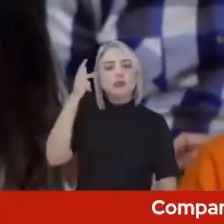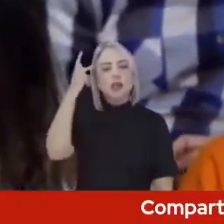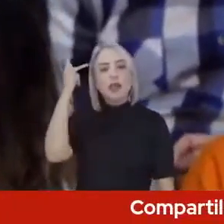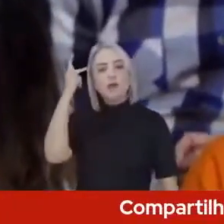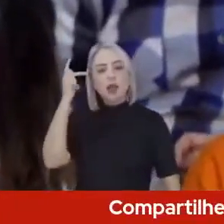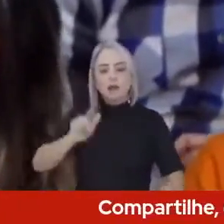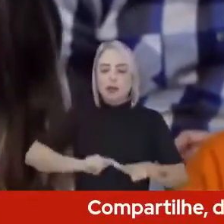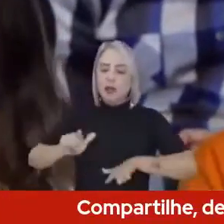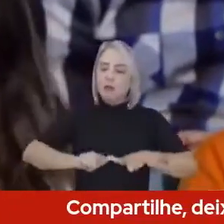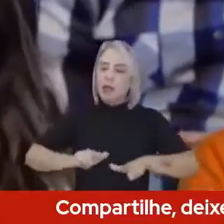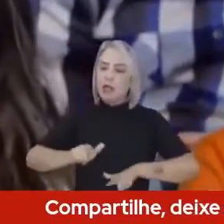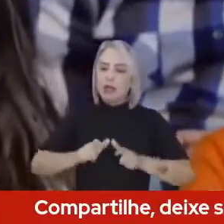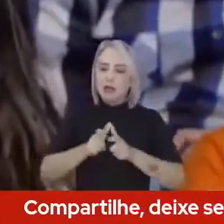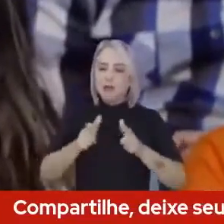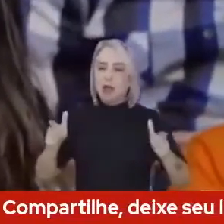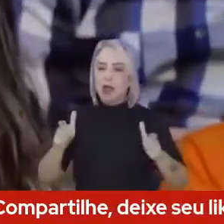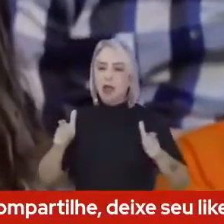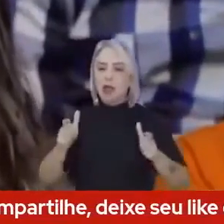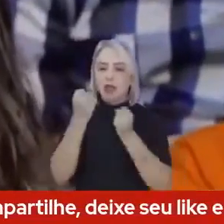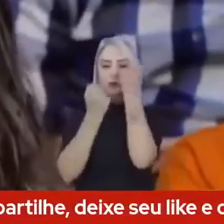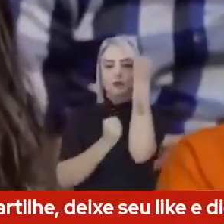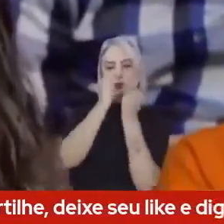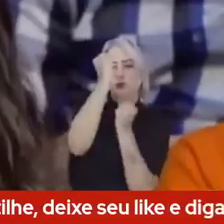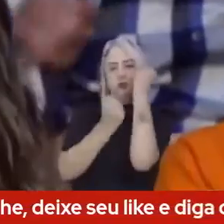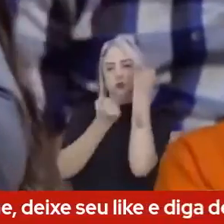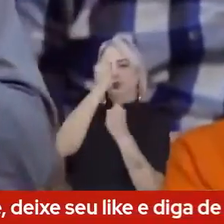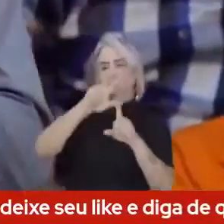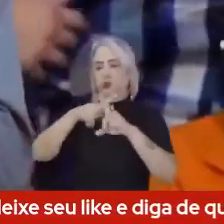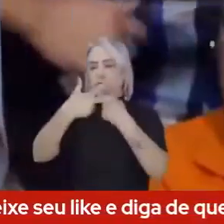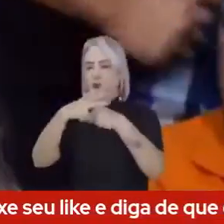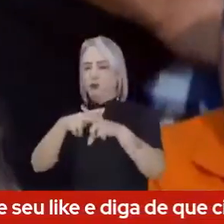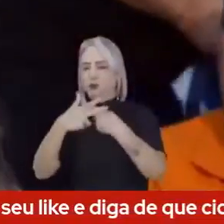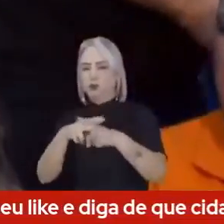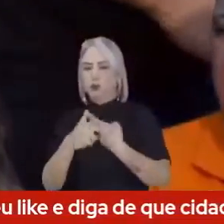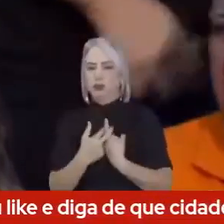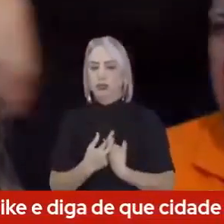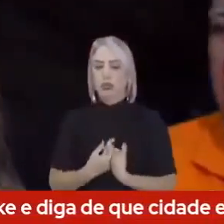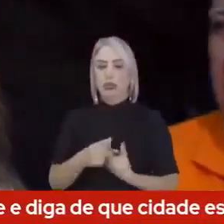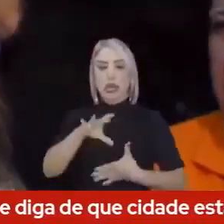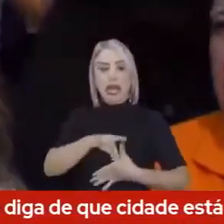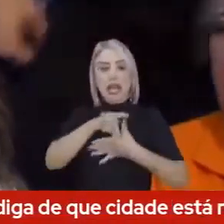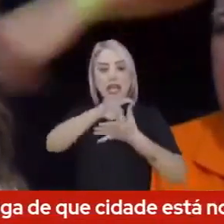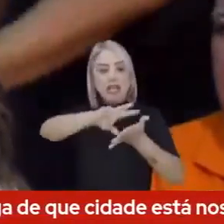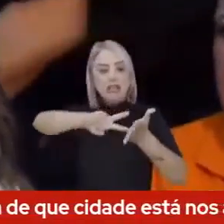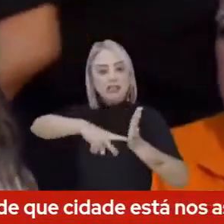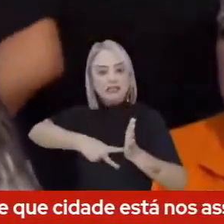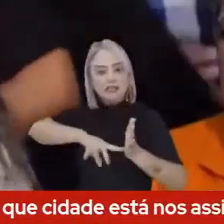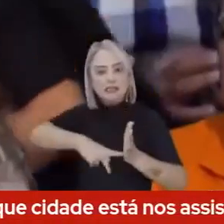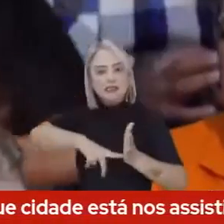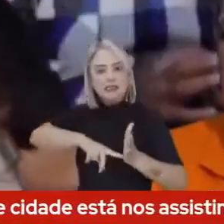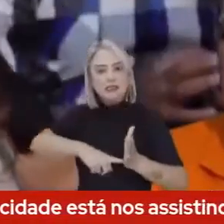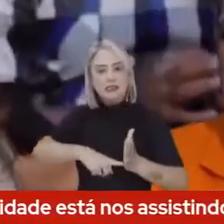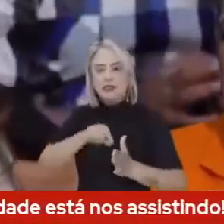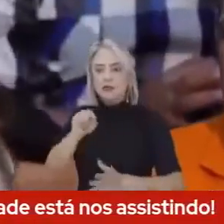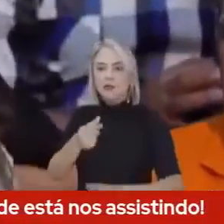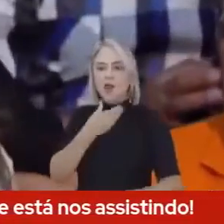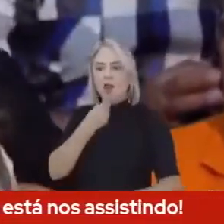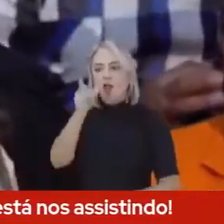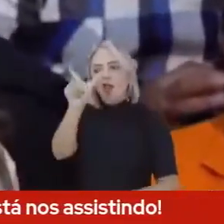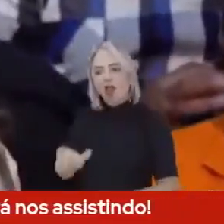nas maiores indústrias metalúrgicas, líder sindical, foi um dos